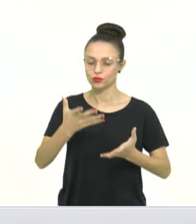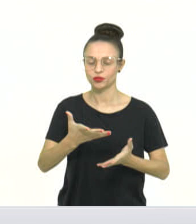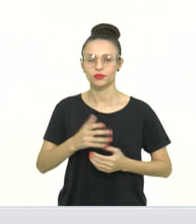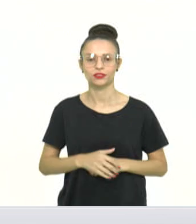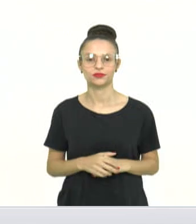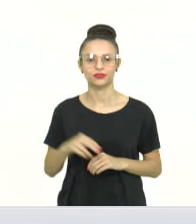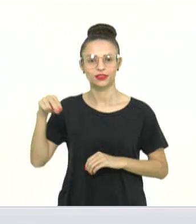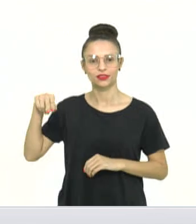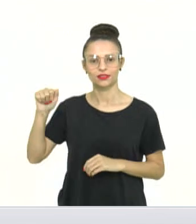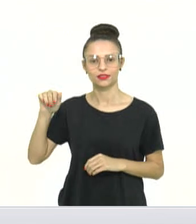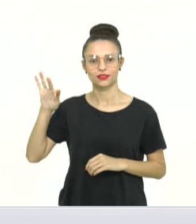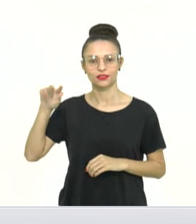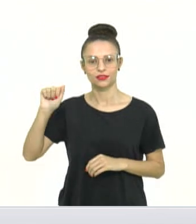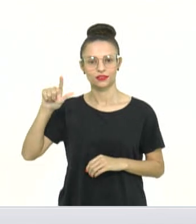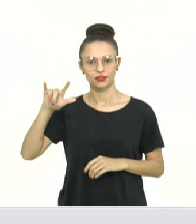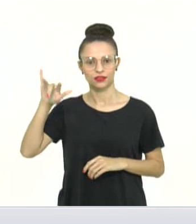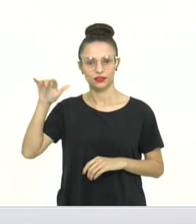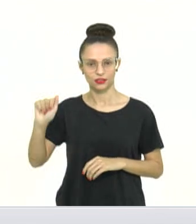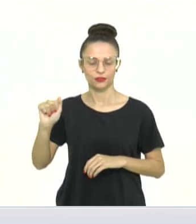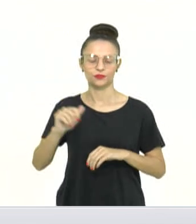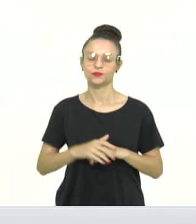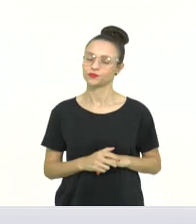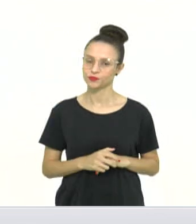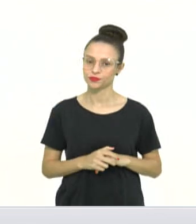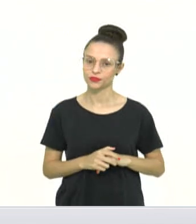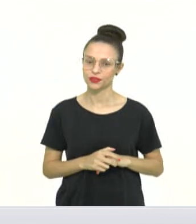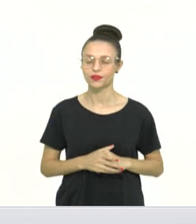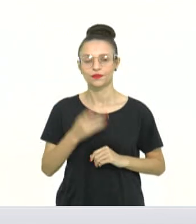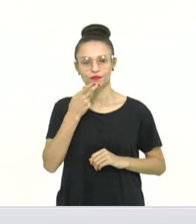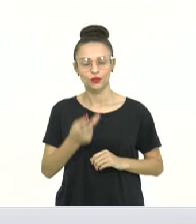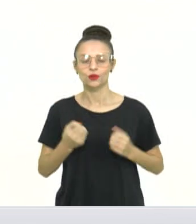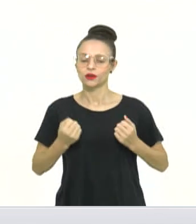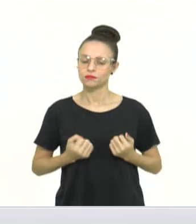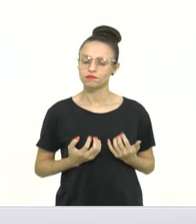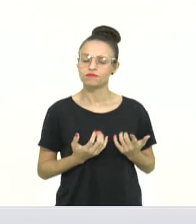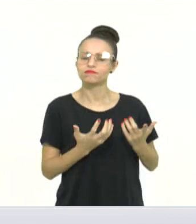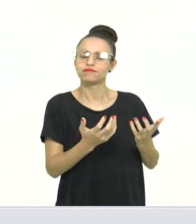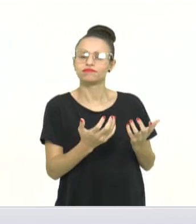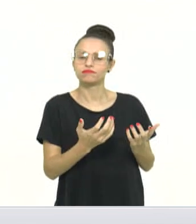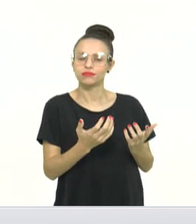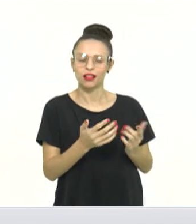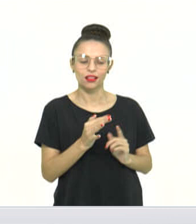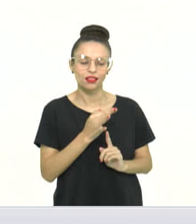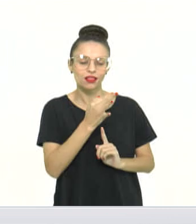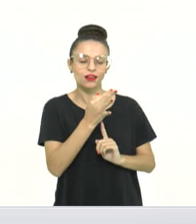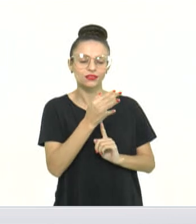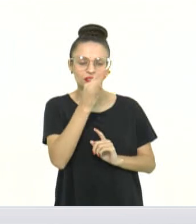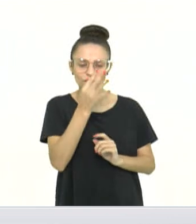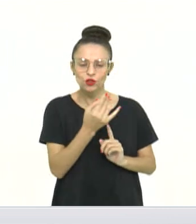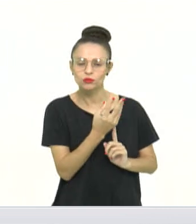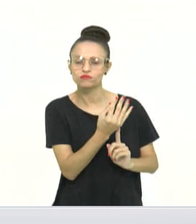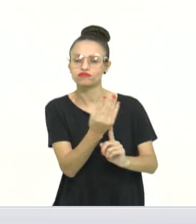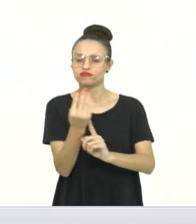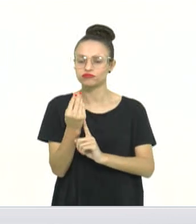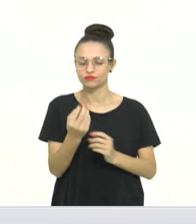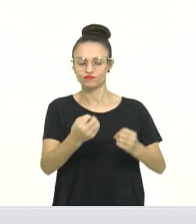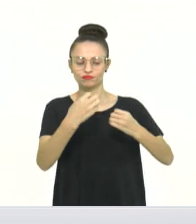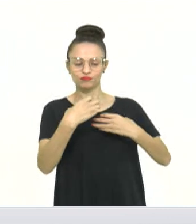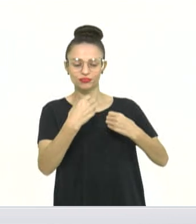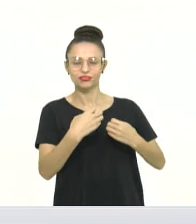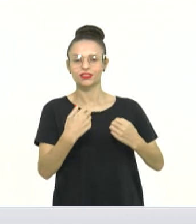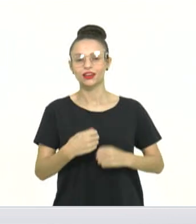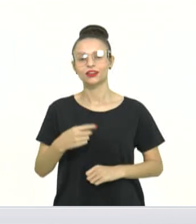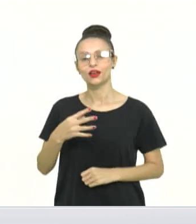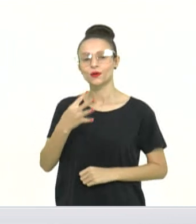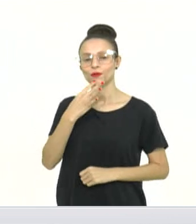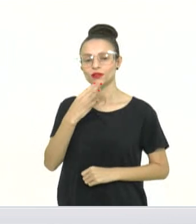Natália Rodrigues. Ela disse o seguinte: as plantas nos ensinaram muito nessa pandemia, a conhecer